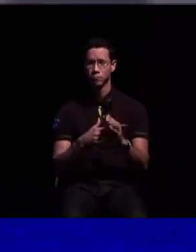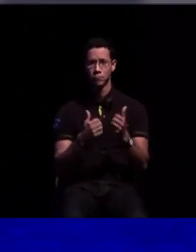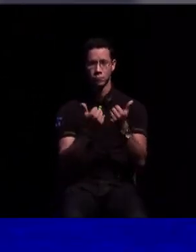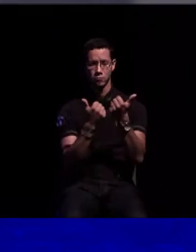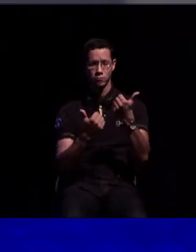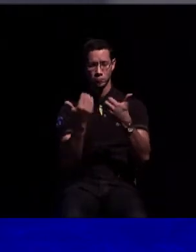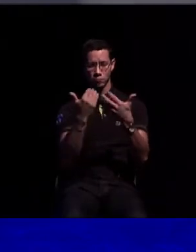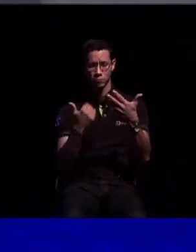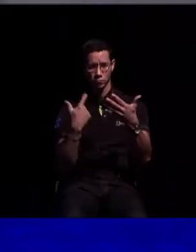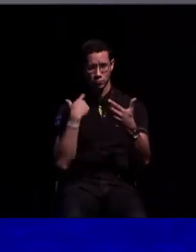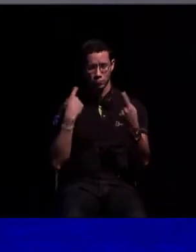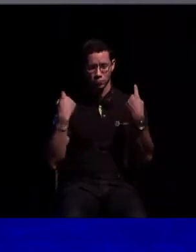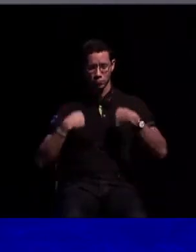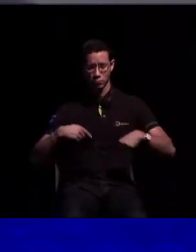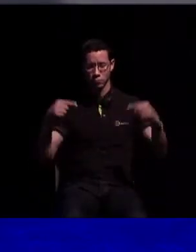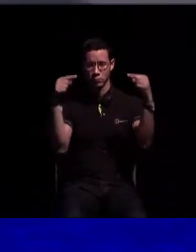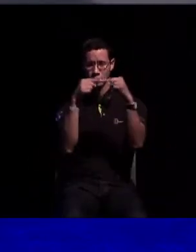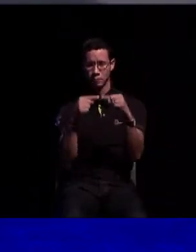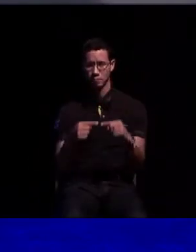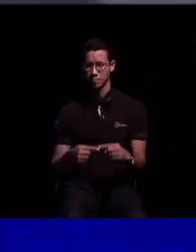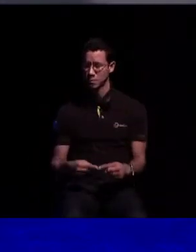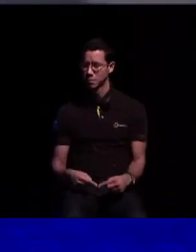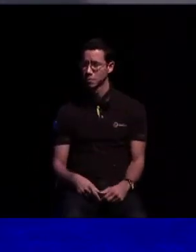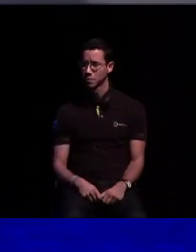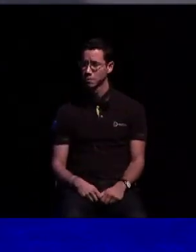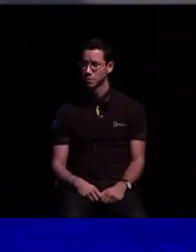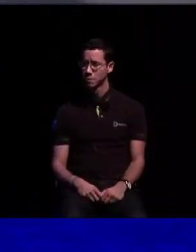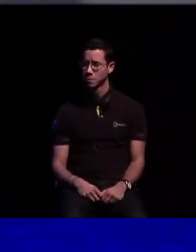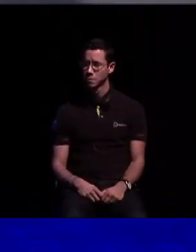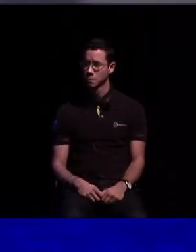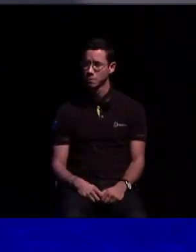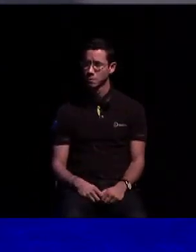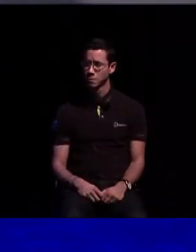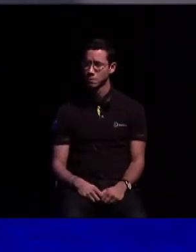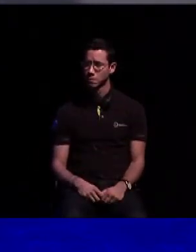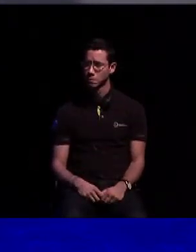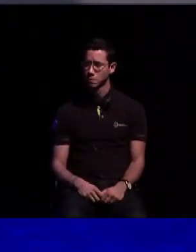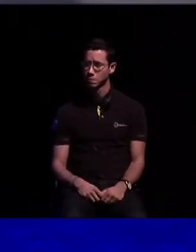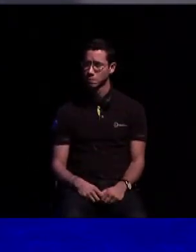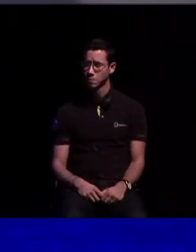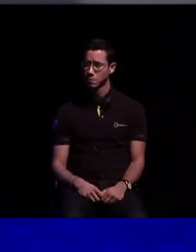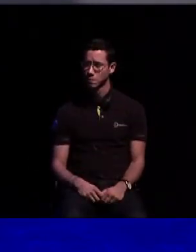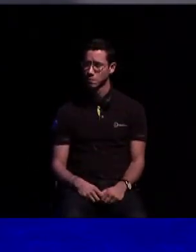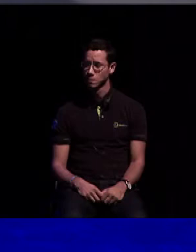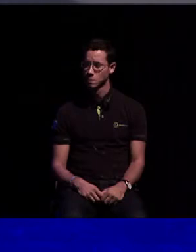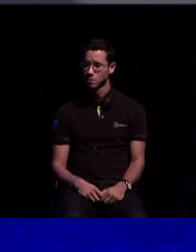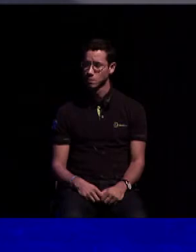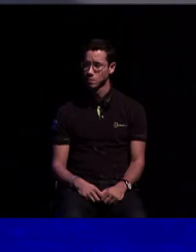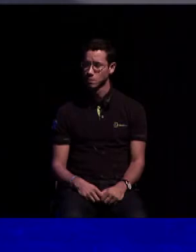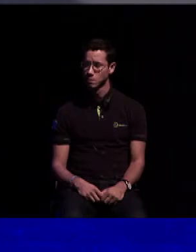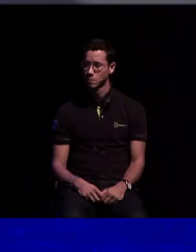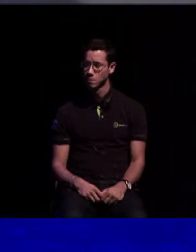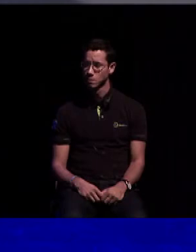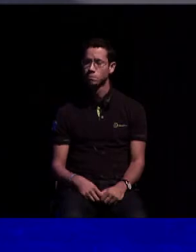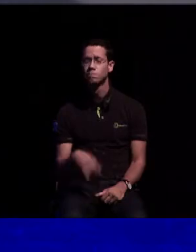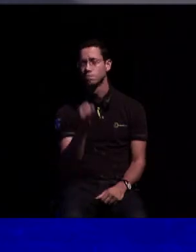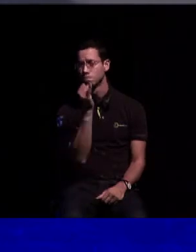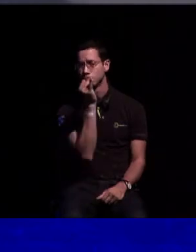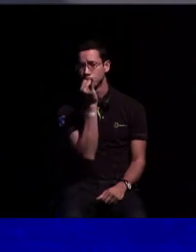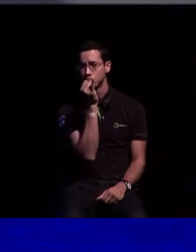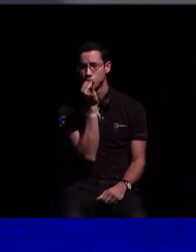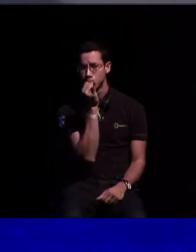com o corpo, né? Entende? Quer dizer, quando você, por exemplo, quando os